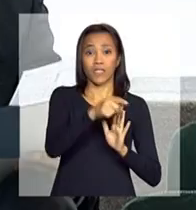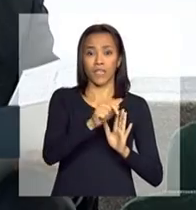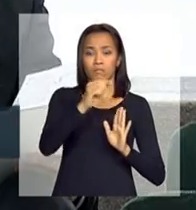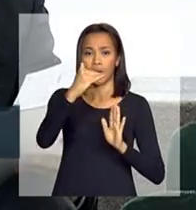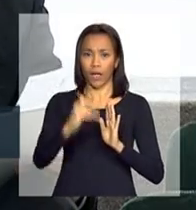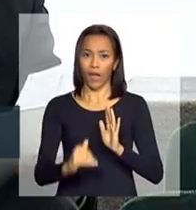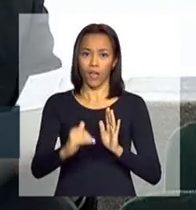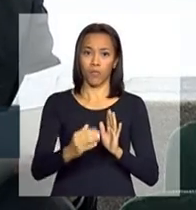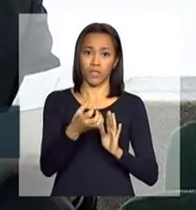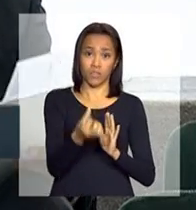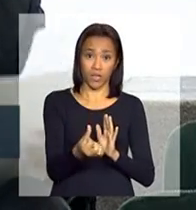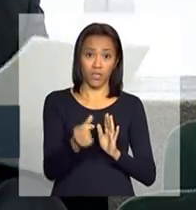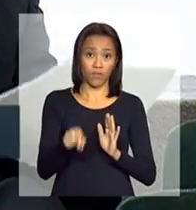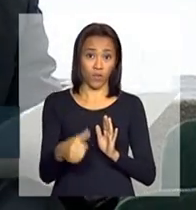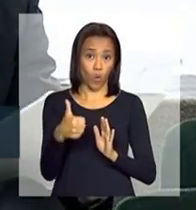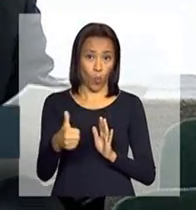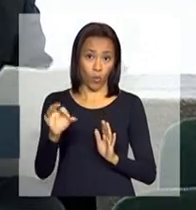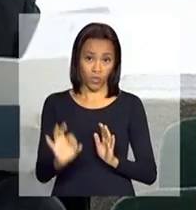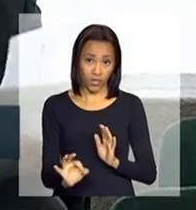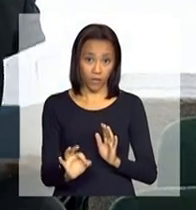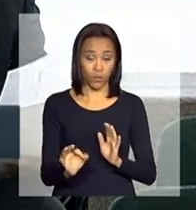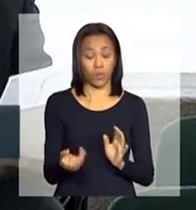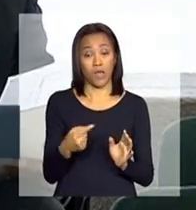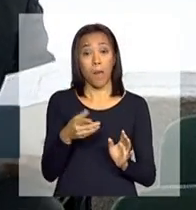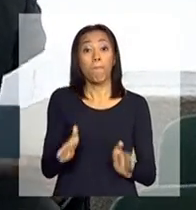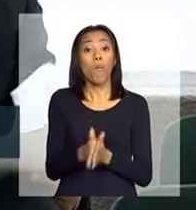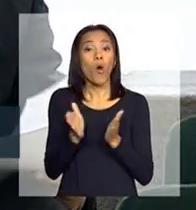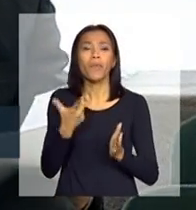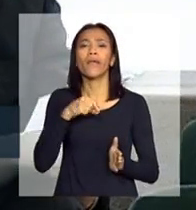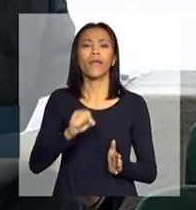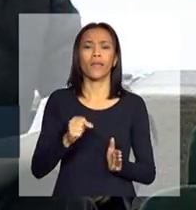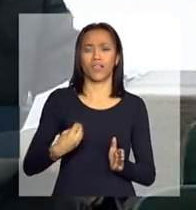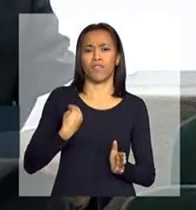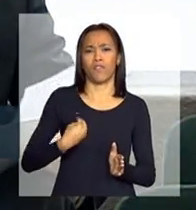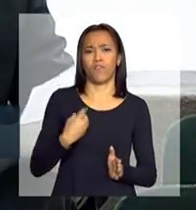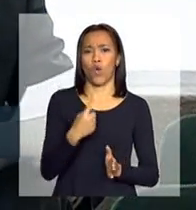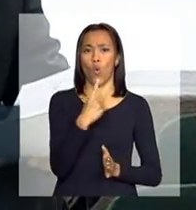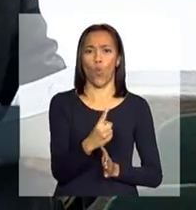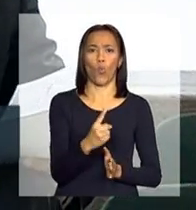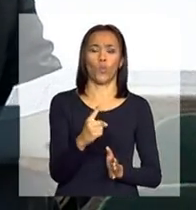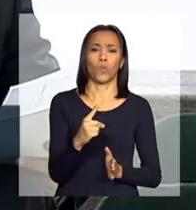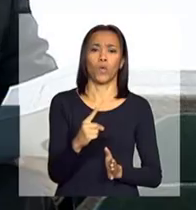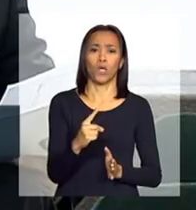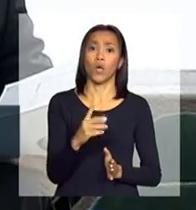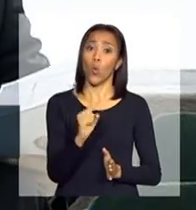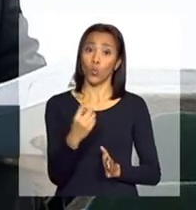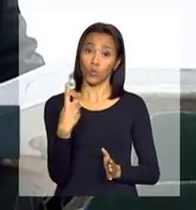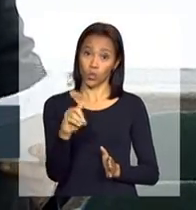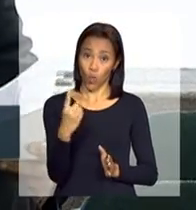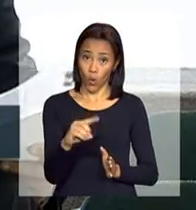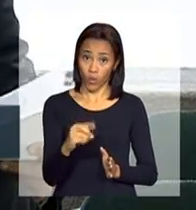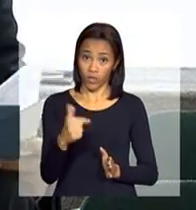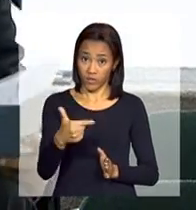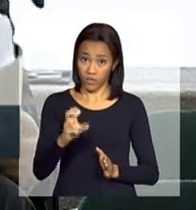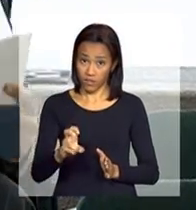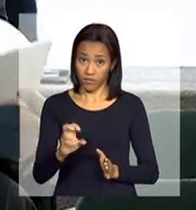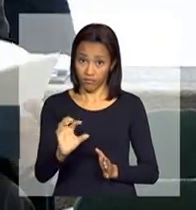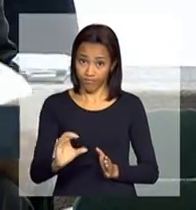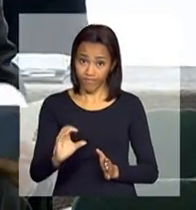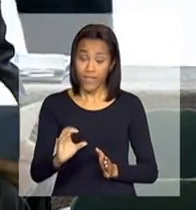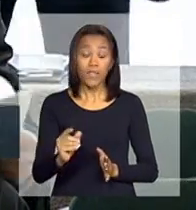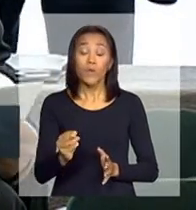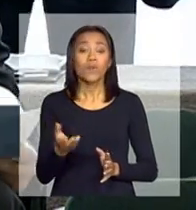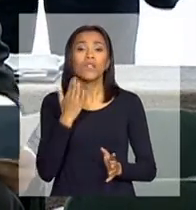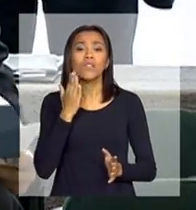6,1 por né considerando pobre aquele que vive com menos de $25 Cent por dia né Eu gostaria que a